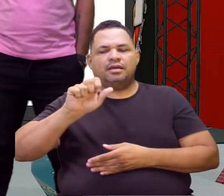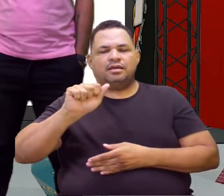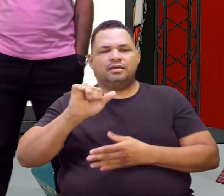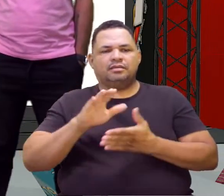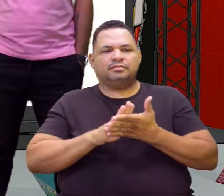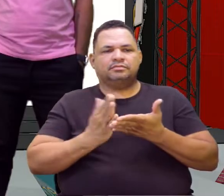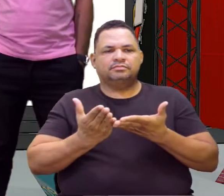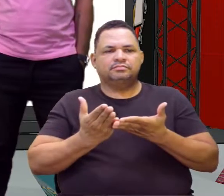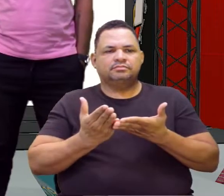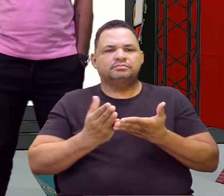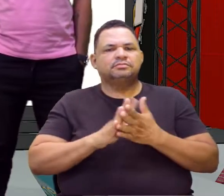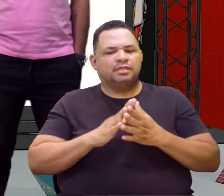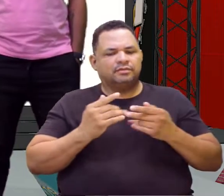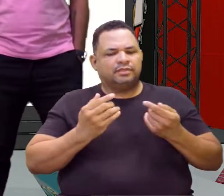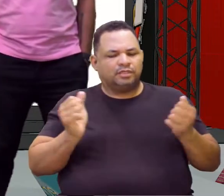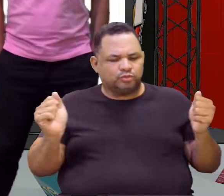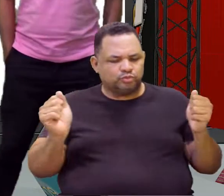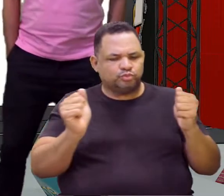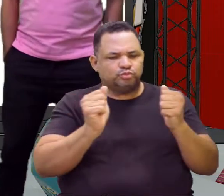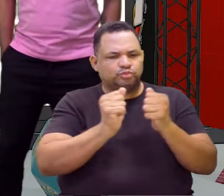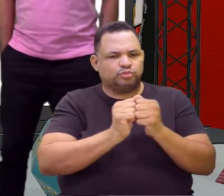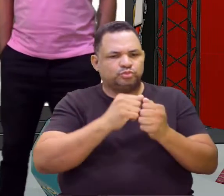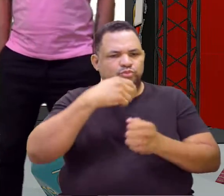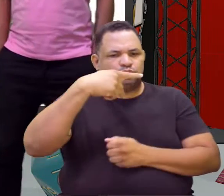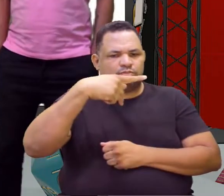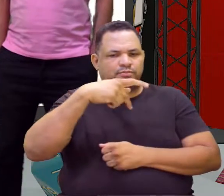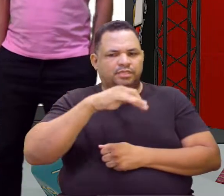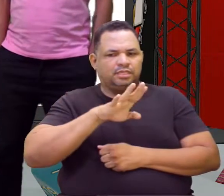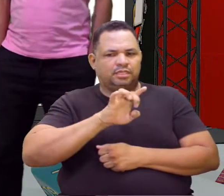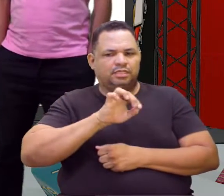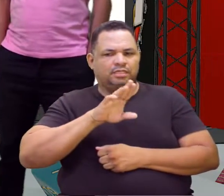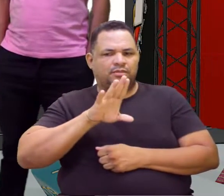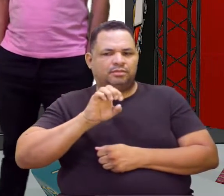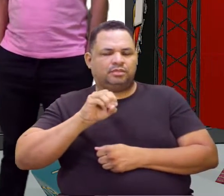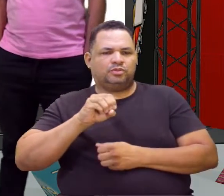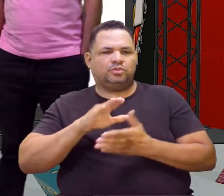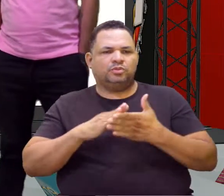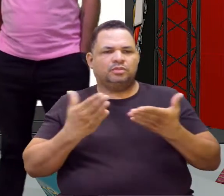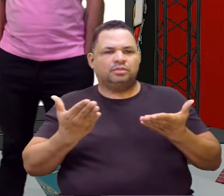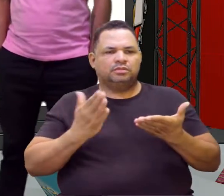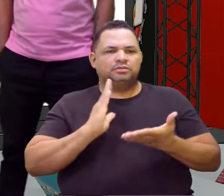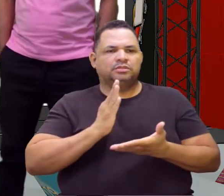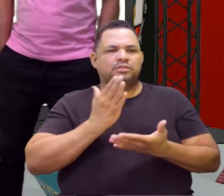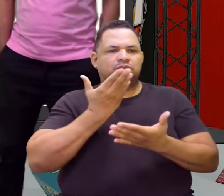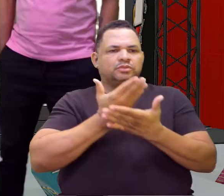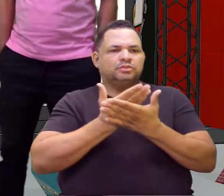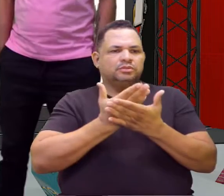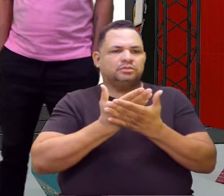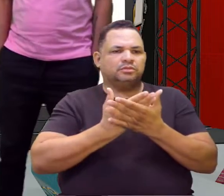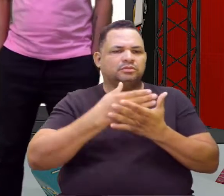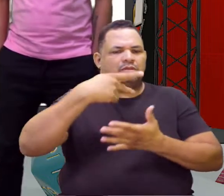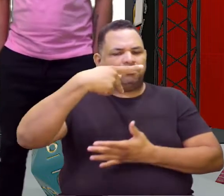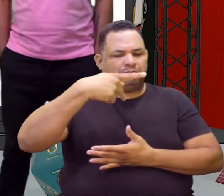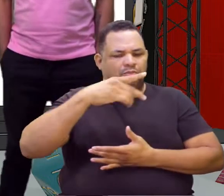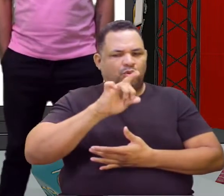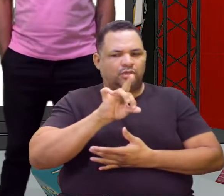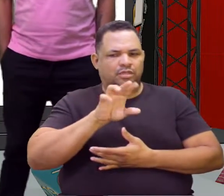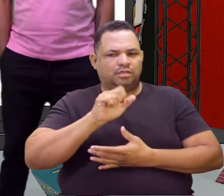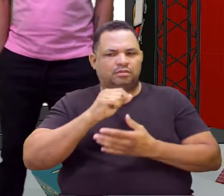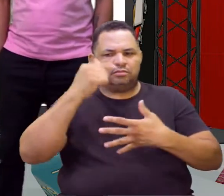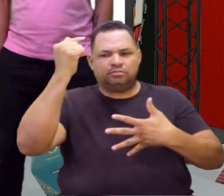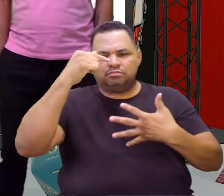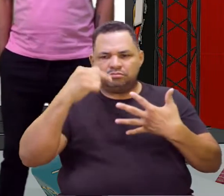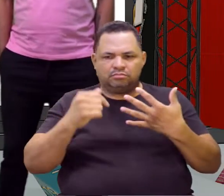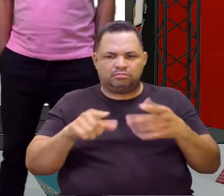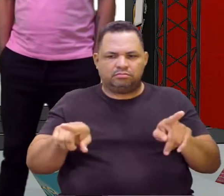meio paralelo de perímetro. Também. Sabe por quê? A gente viu lá, né, na primeira aula, a questão dos polígonos,